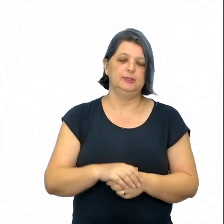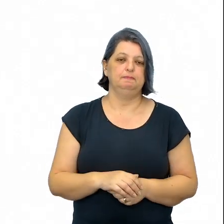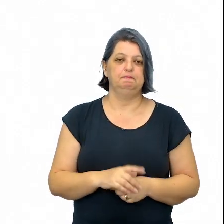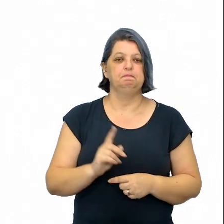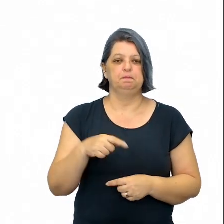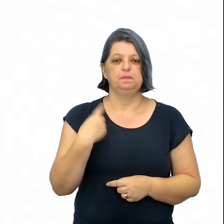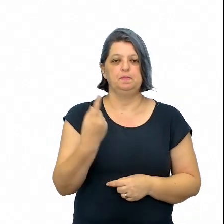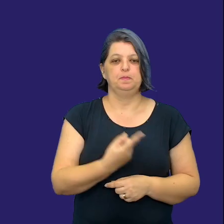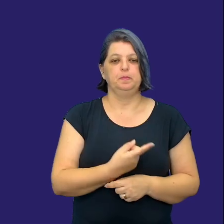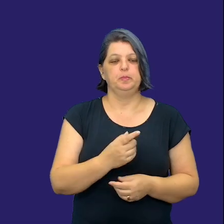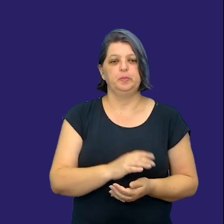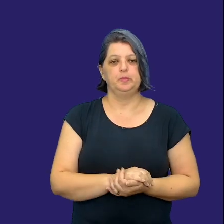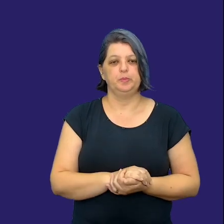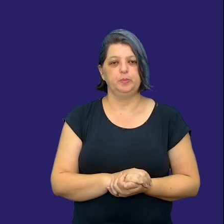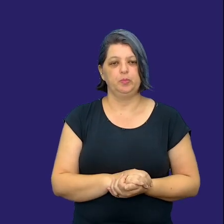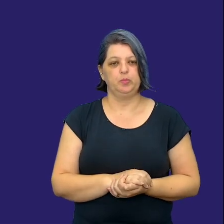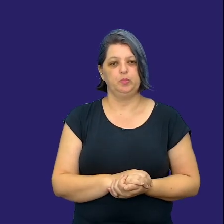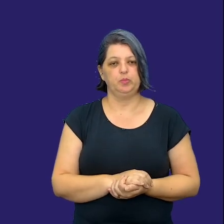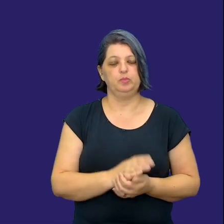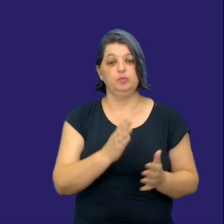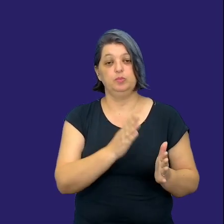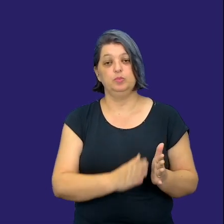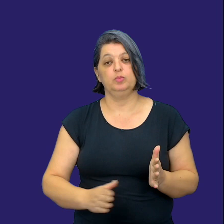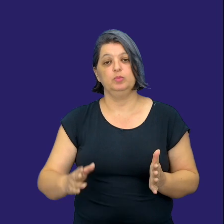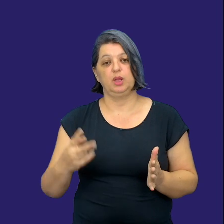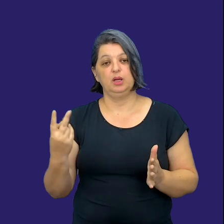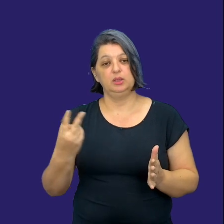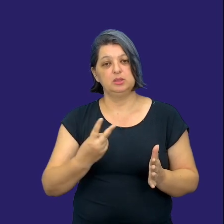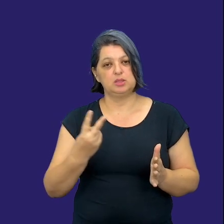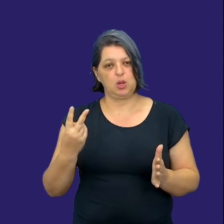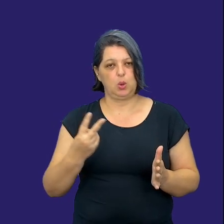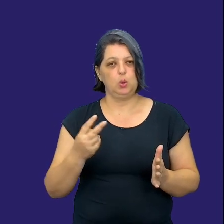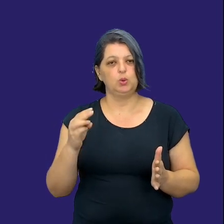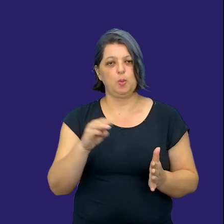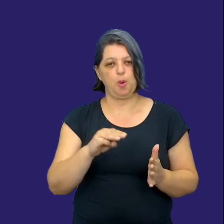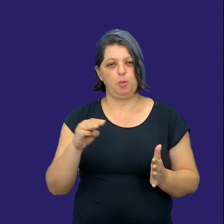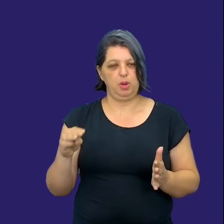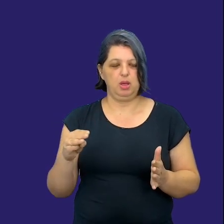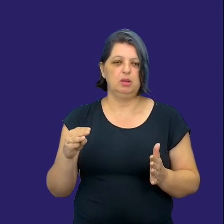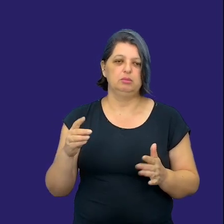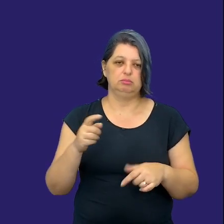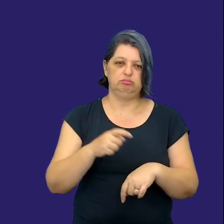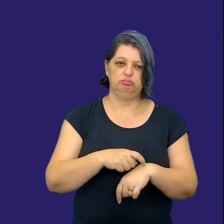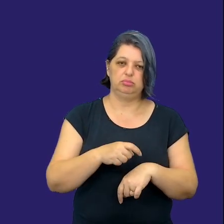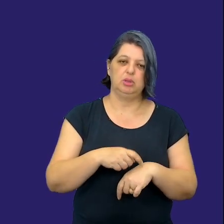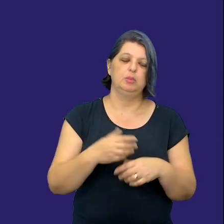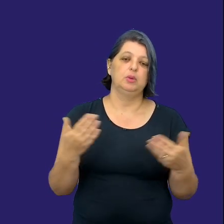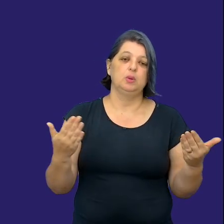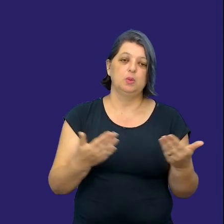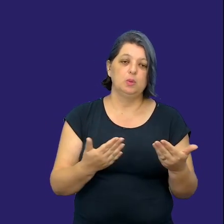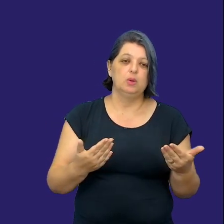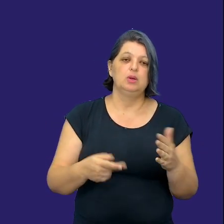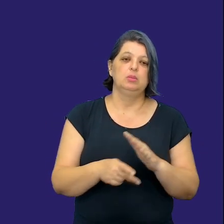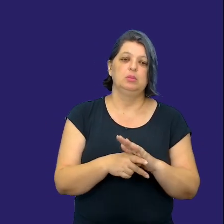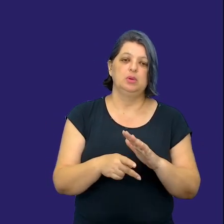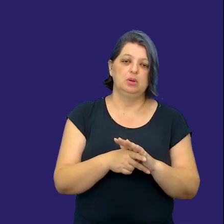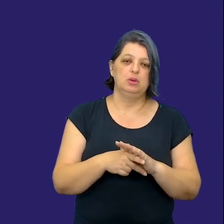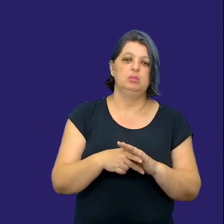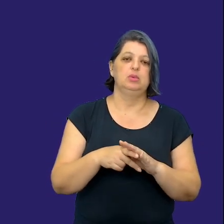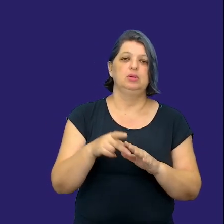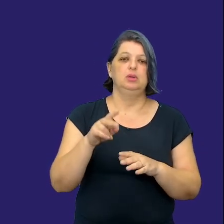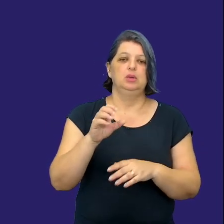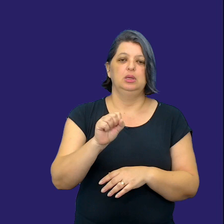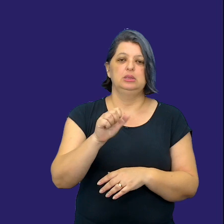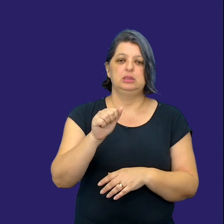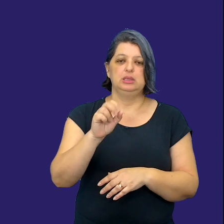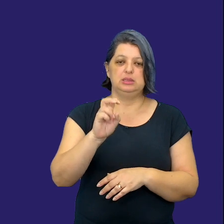nós, tá? Bom, agora vem no nosso segundo momento, né? Nós estamos apresentando aí essa situação de aprendizagem 5, do volume 1, da